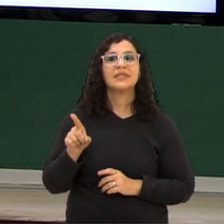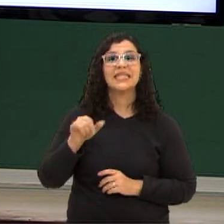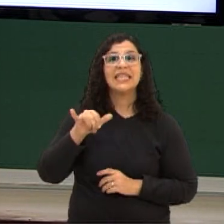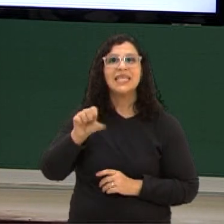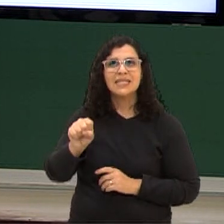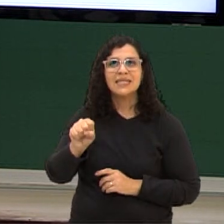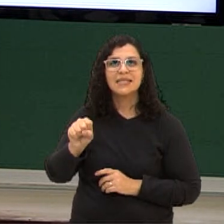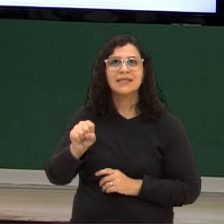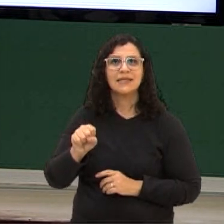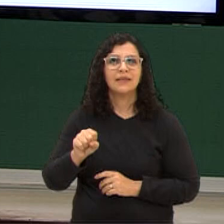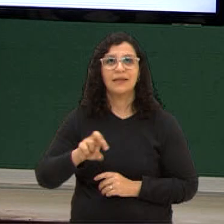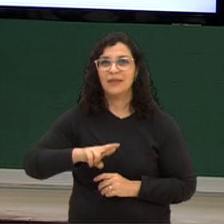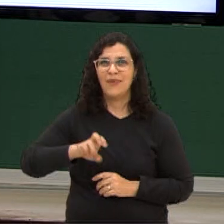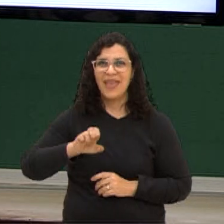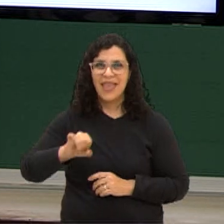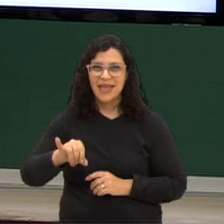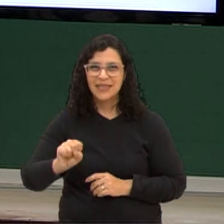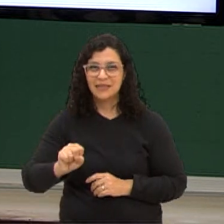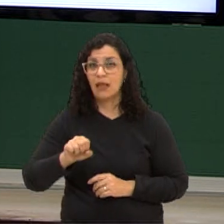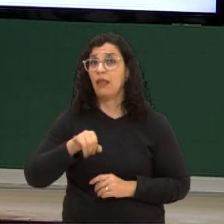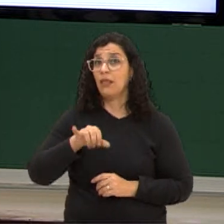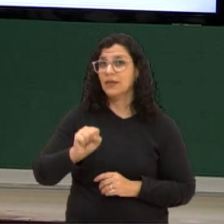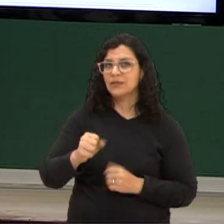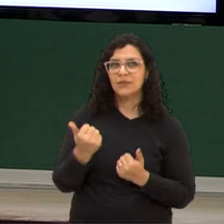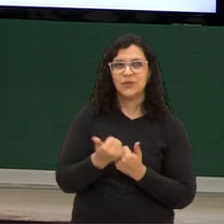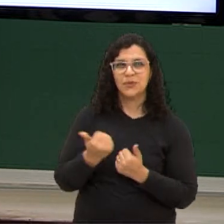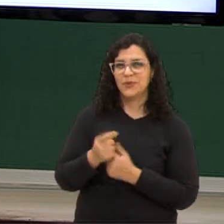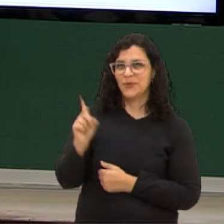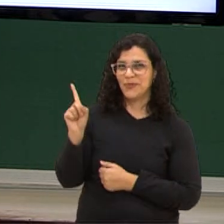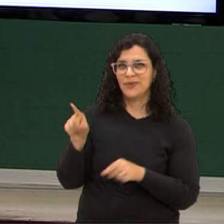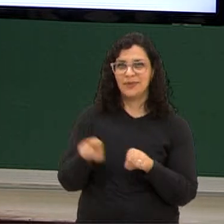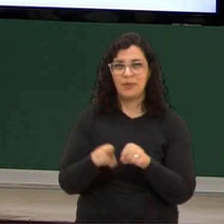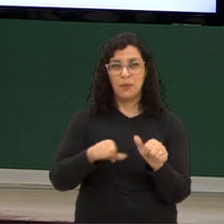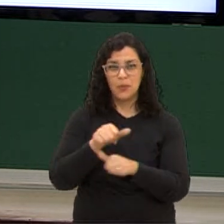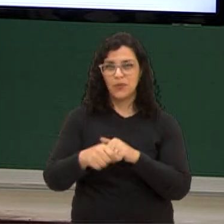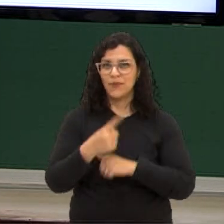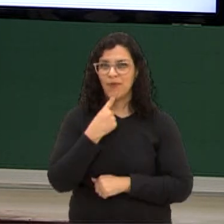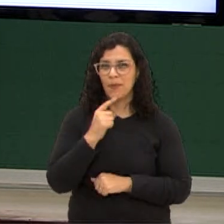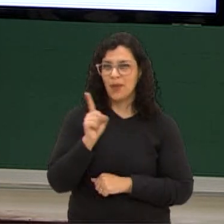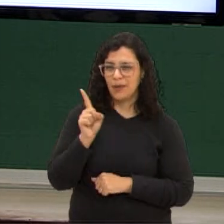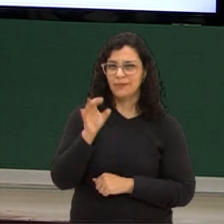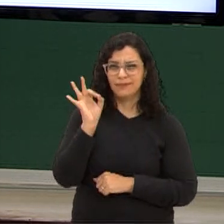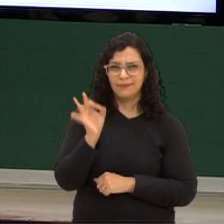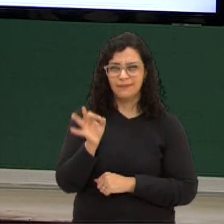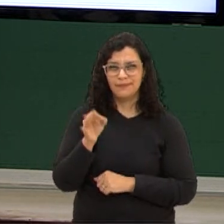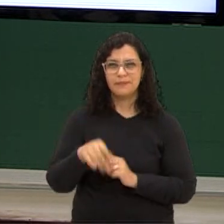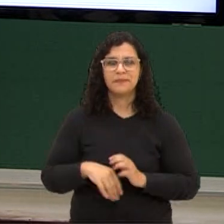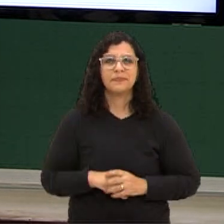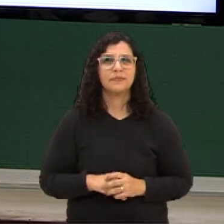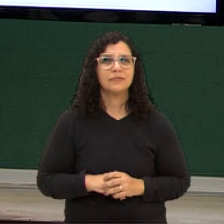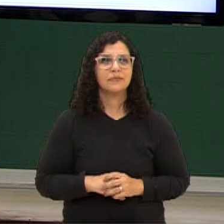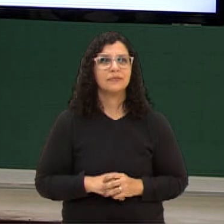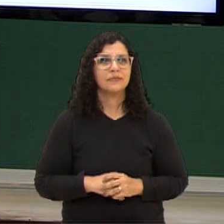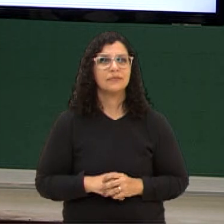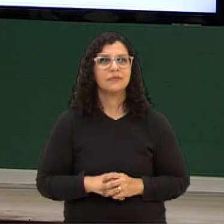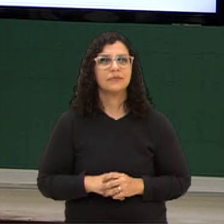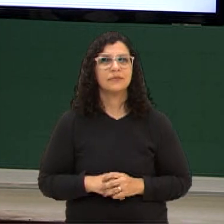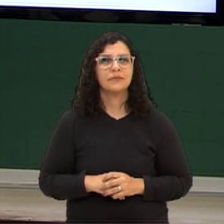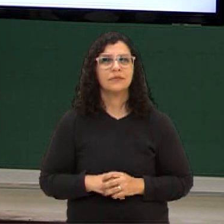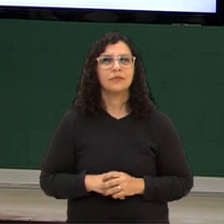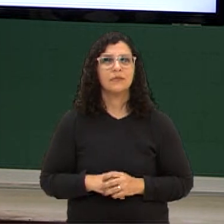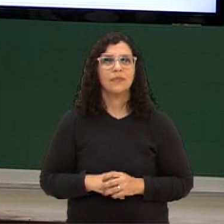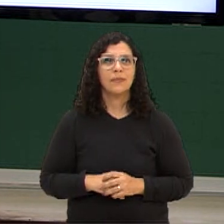vosotros partís e ellos e ellas, ustedes partem. Também da mesma forma com